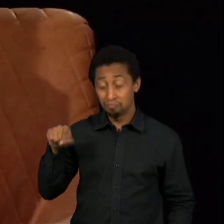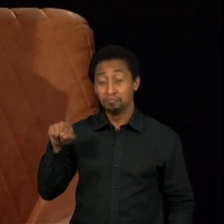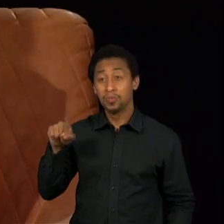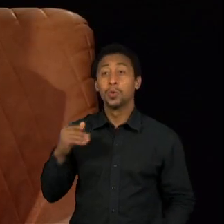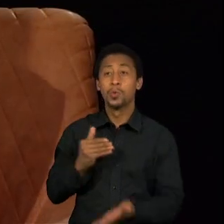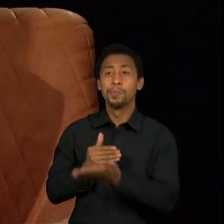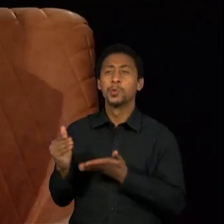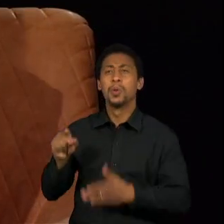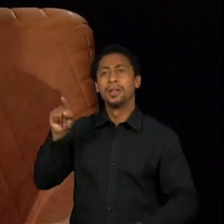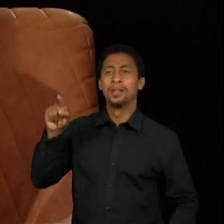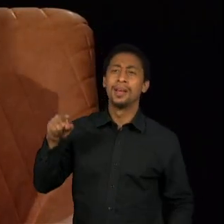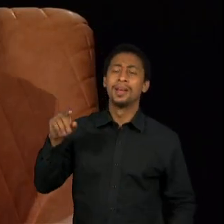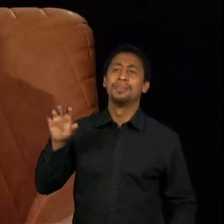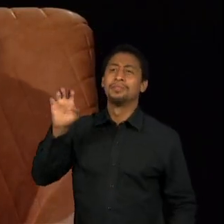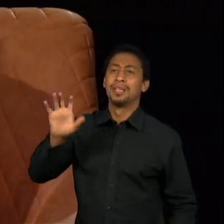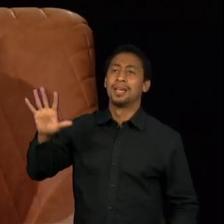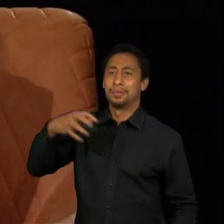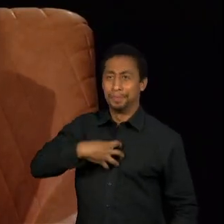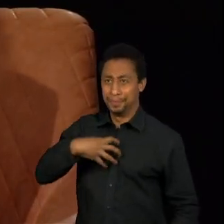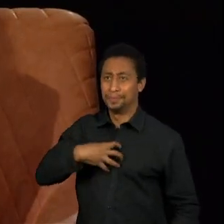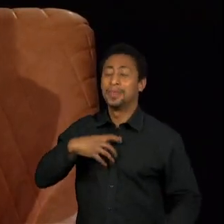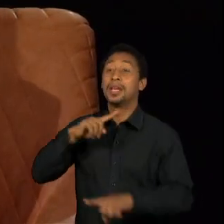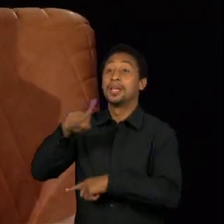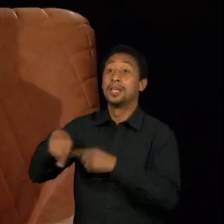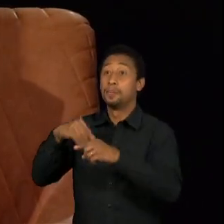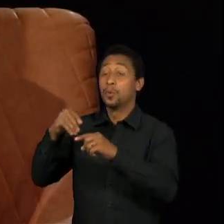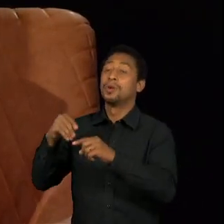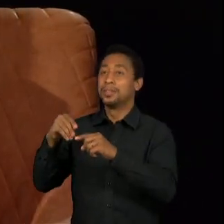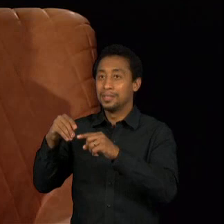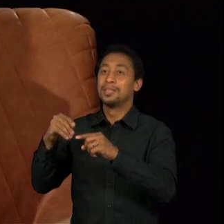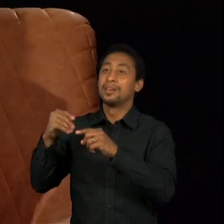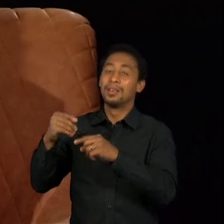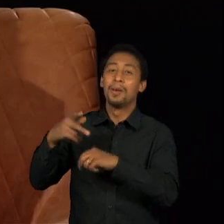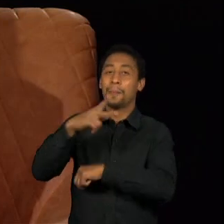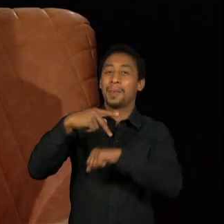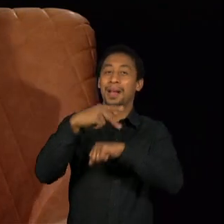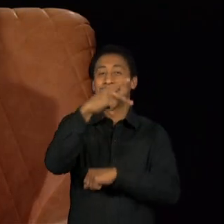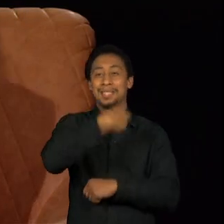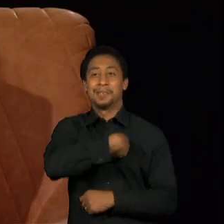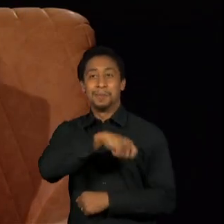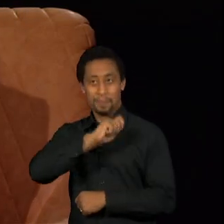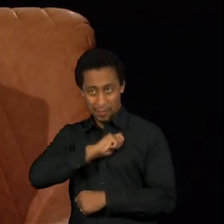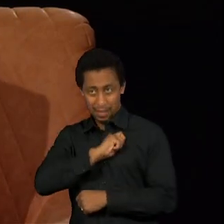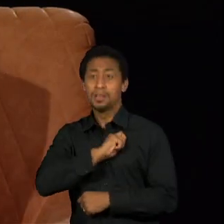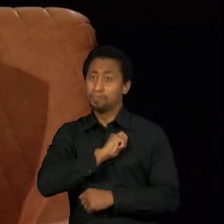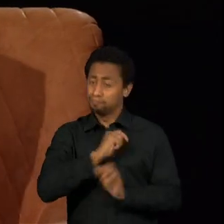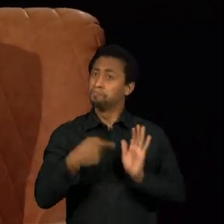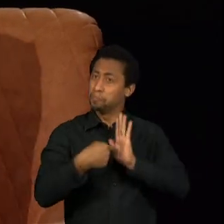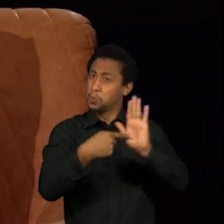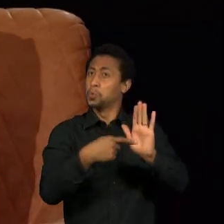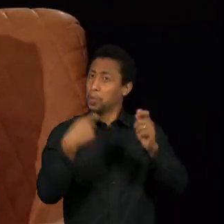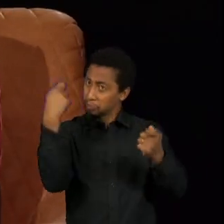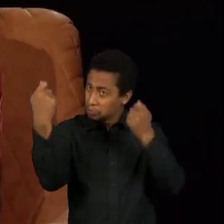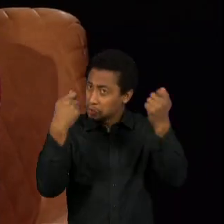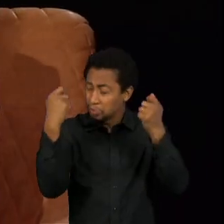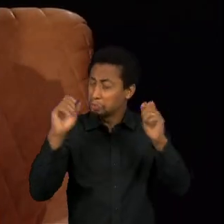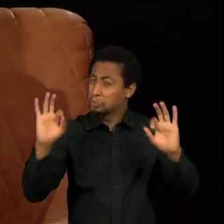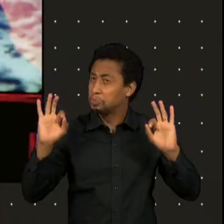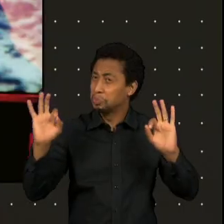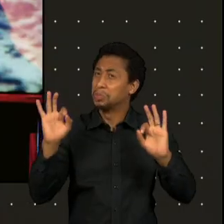Salvador, depois foi para Barcelona, fez um grande sucesso, foi um festival de arte em